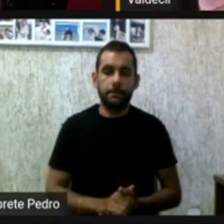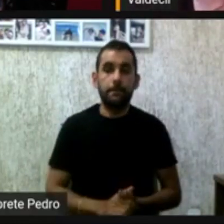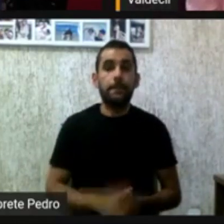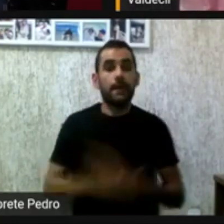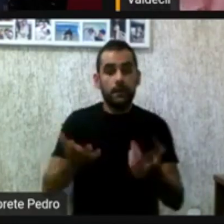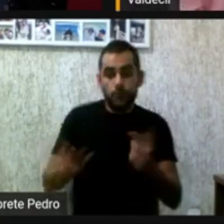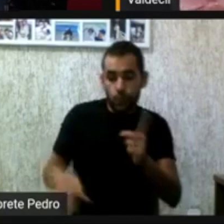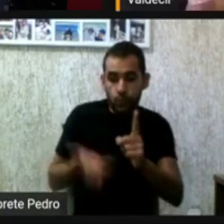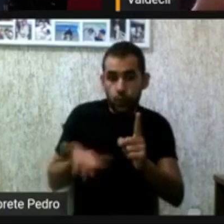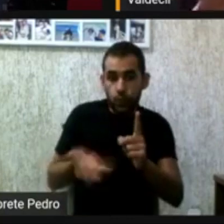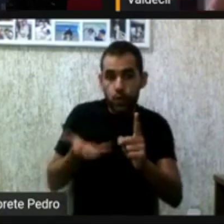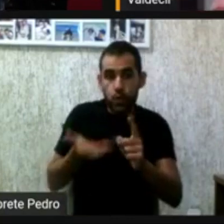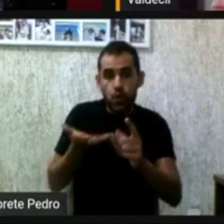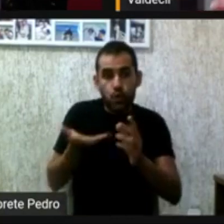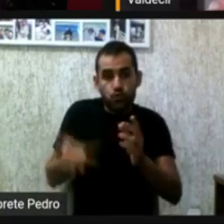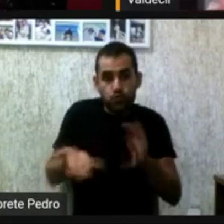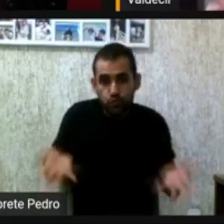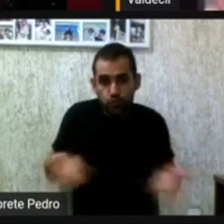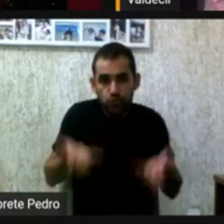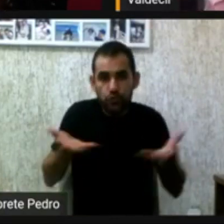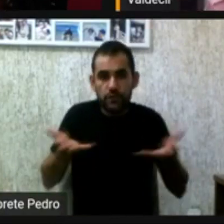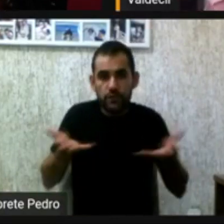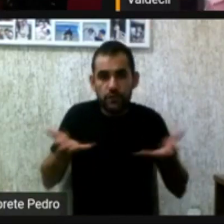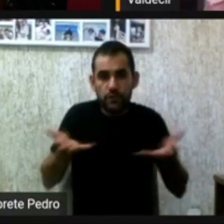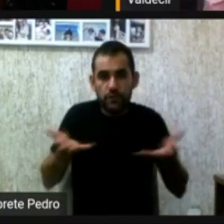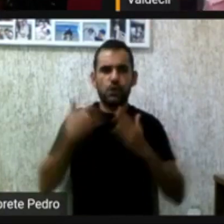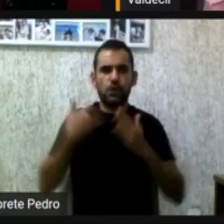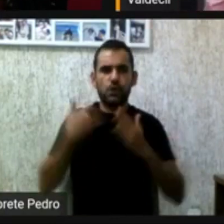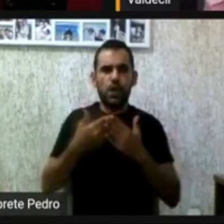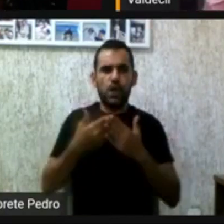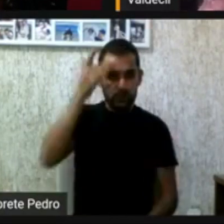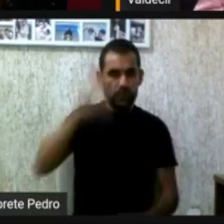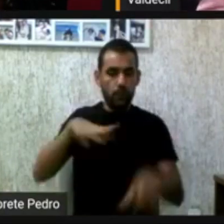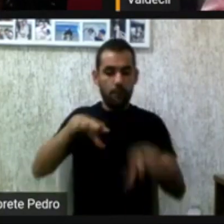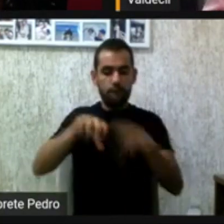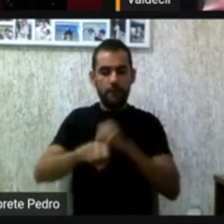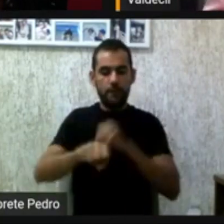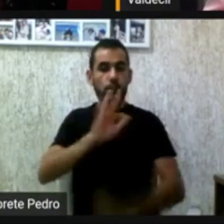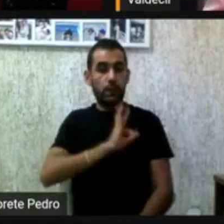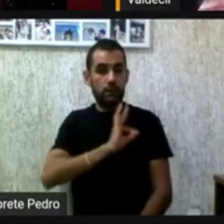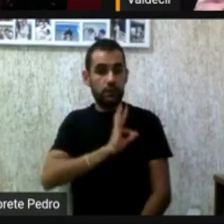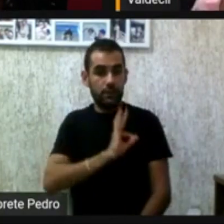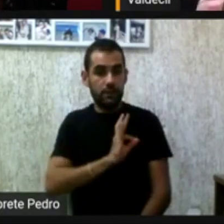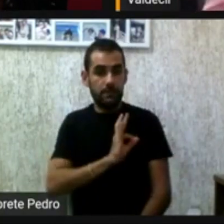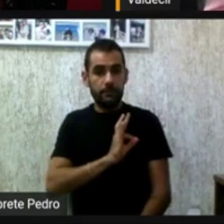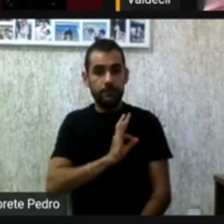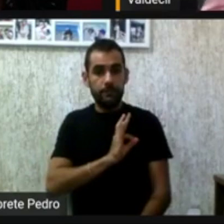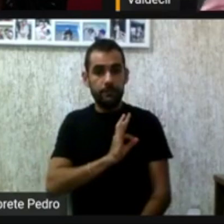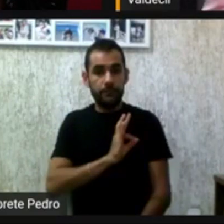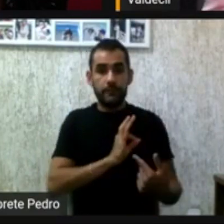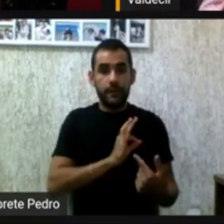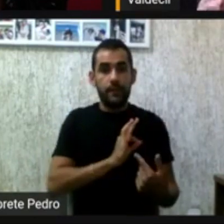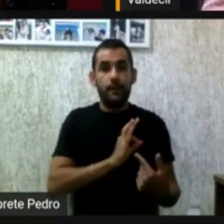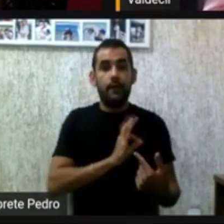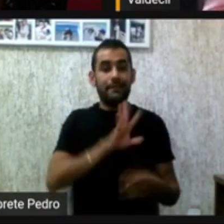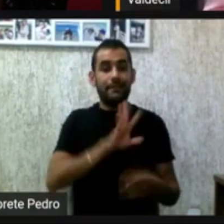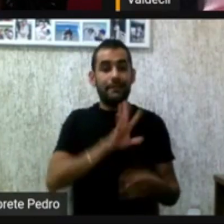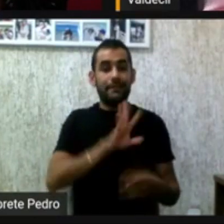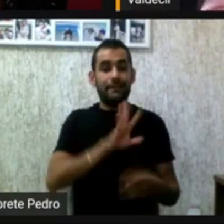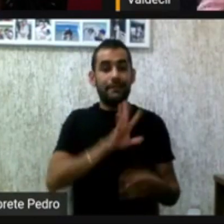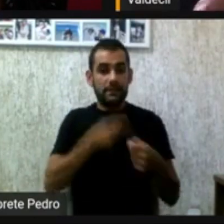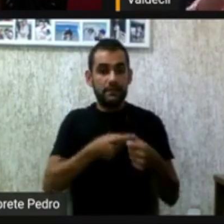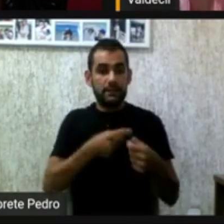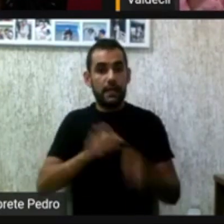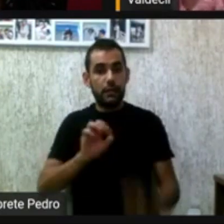esses incentivos de escolaridade, das pessoas ter uma formação técnica, seja ela dentro da cidade ou